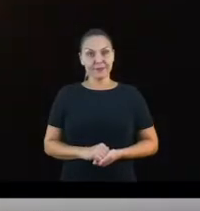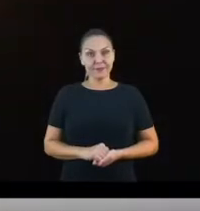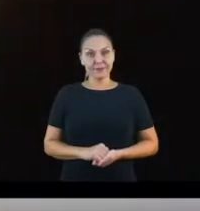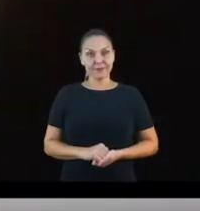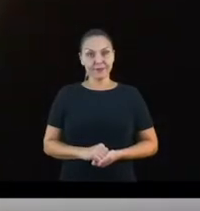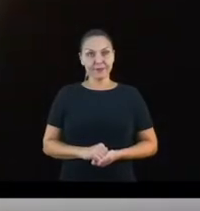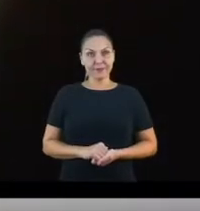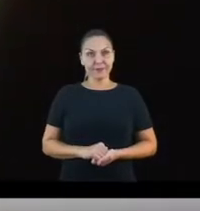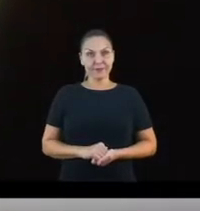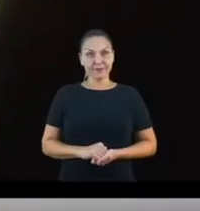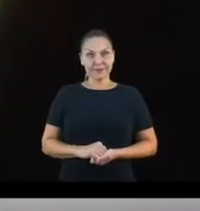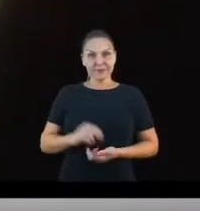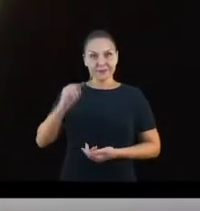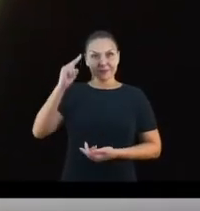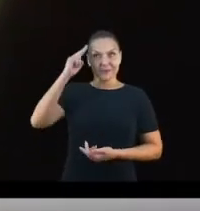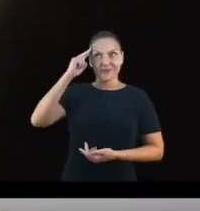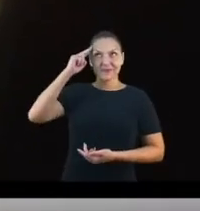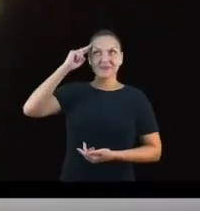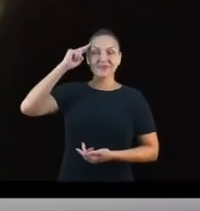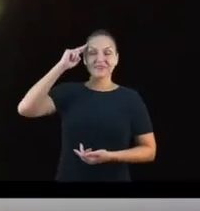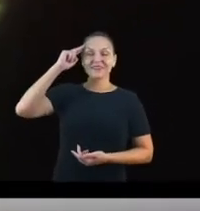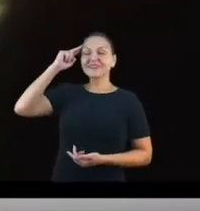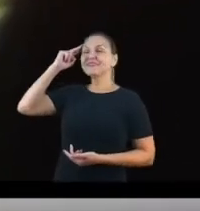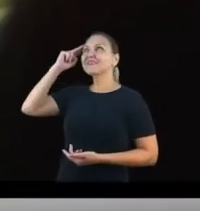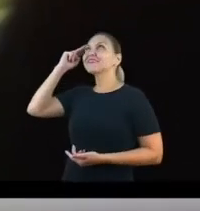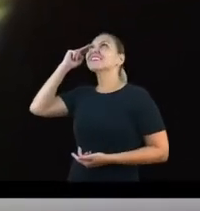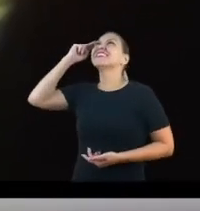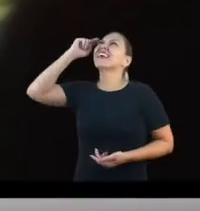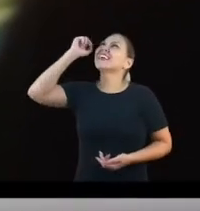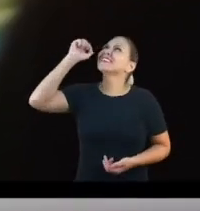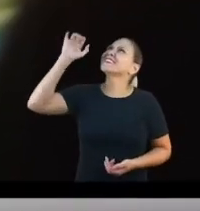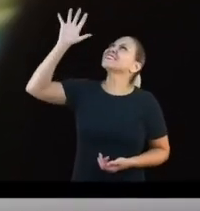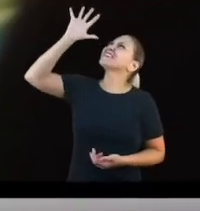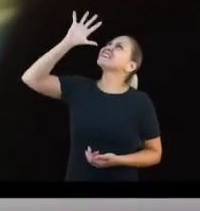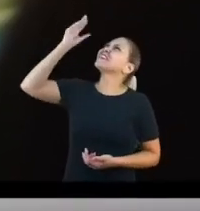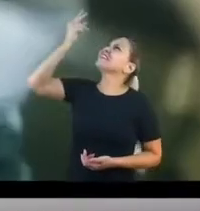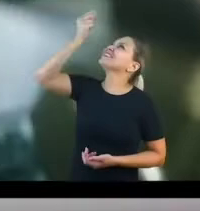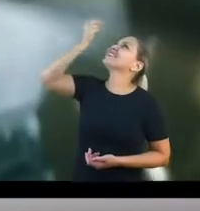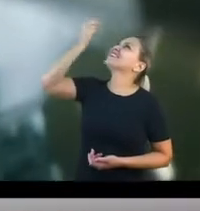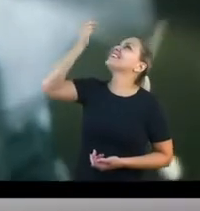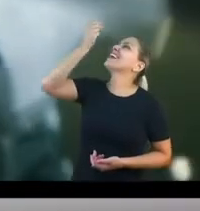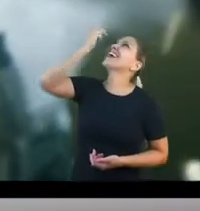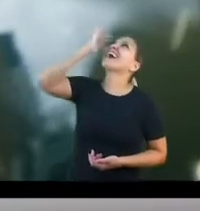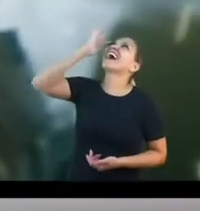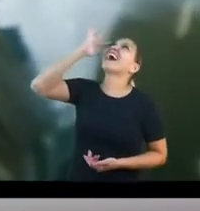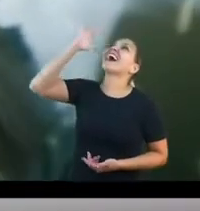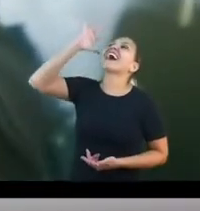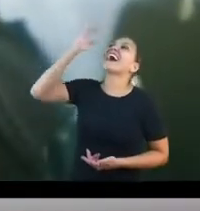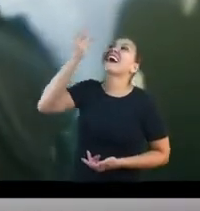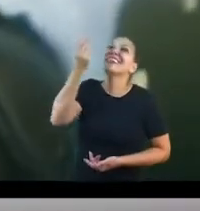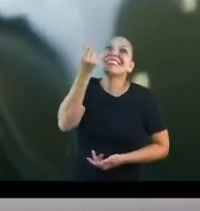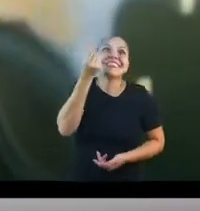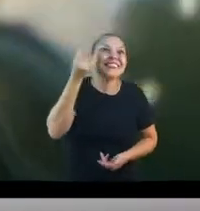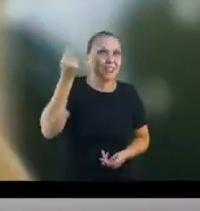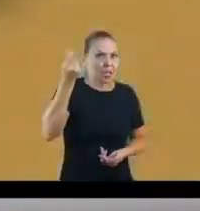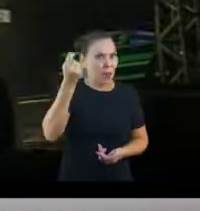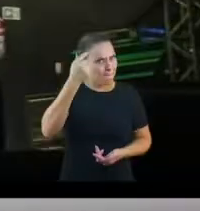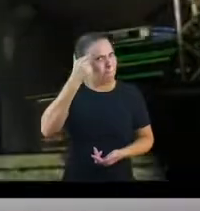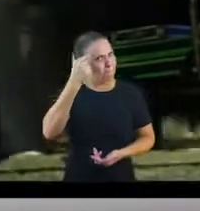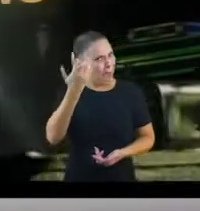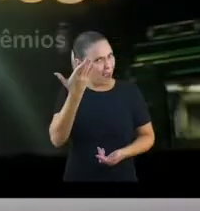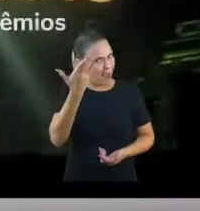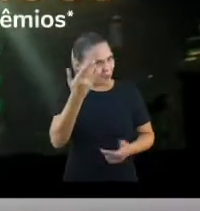em Outubro e o grande sorteio final em dezembro de um milhão de reais tem que ter mais ou menos quanto que nós encerramos a nossa poupança essa essa